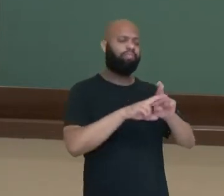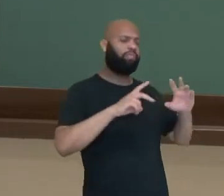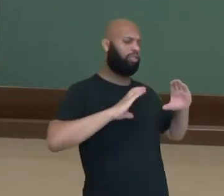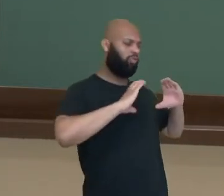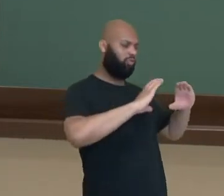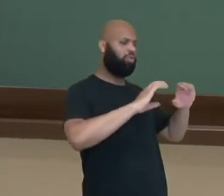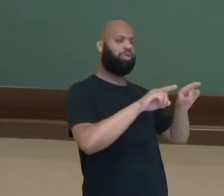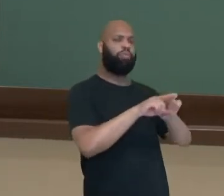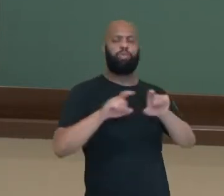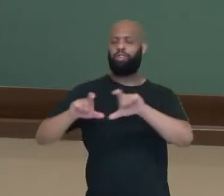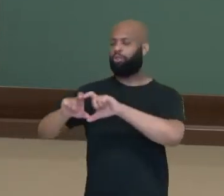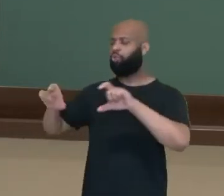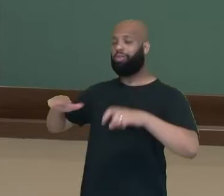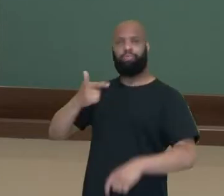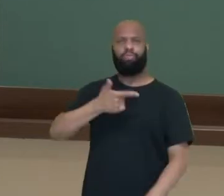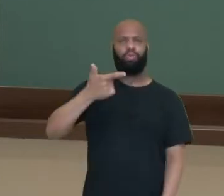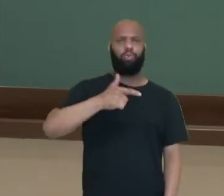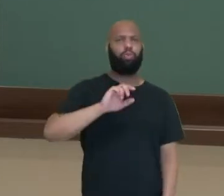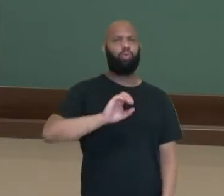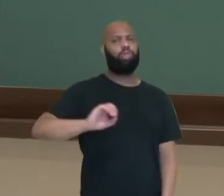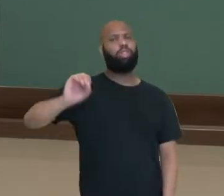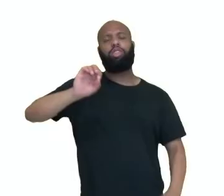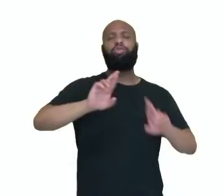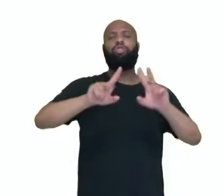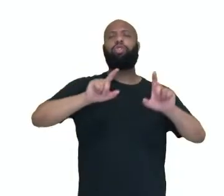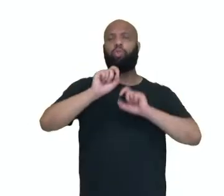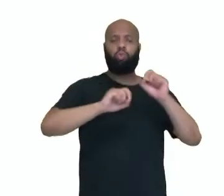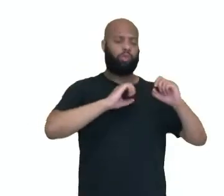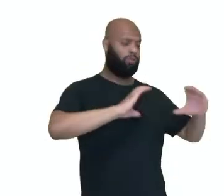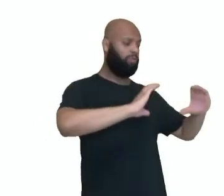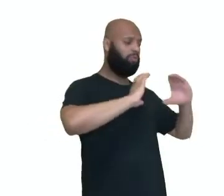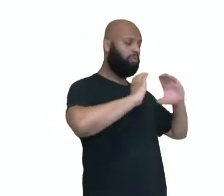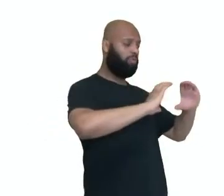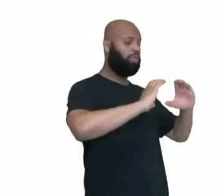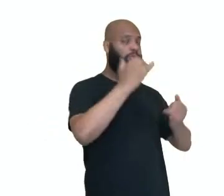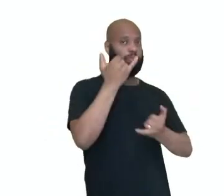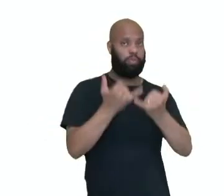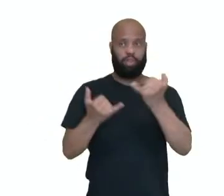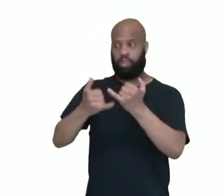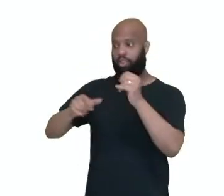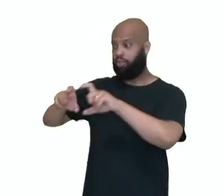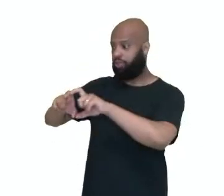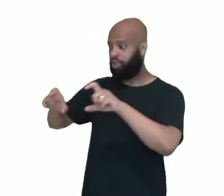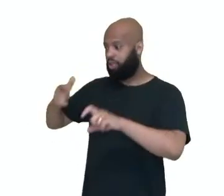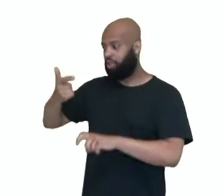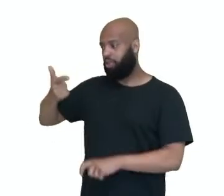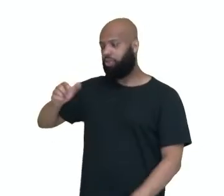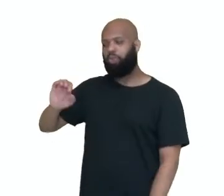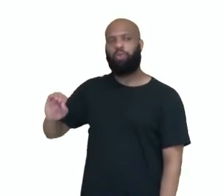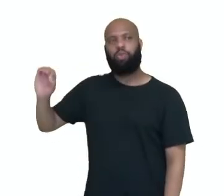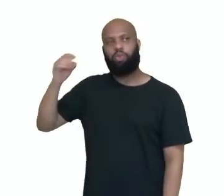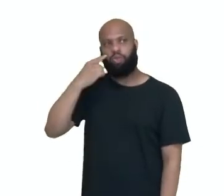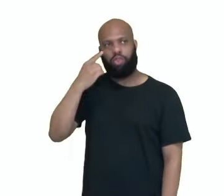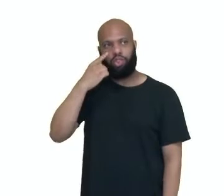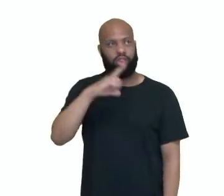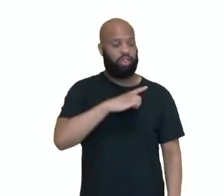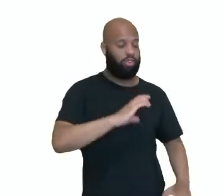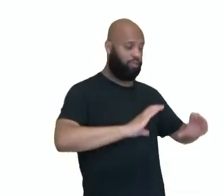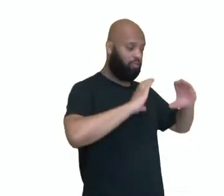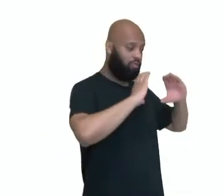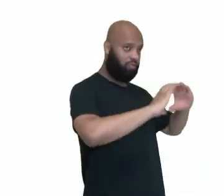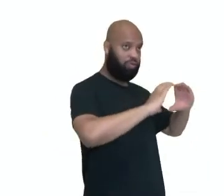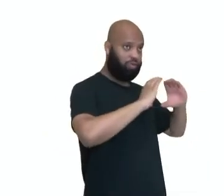quadrática e equação de segundo grau. Então a função quadrática é bem parecida com a equação de segundo grau, gente. Olha aqui, ó, função